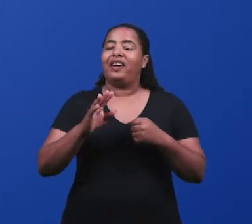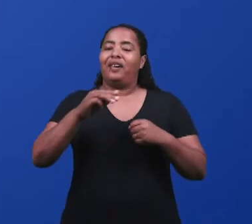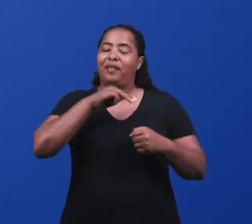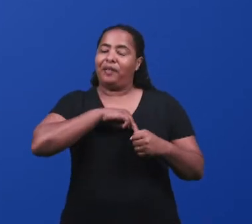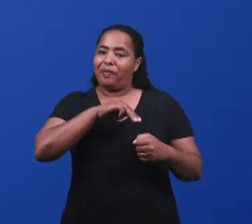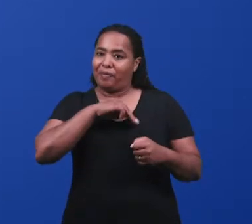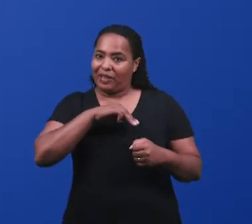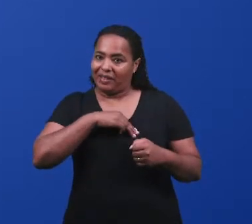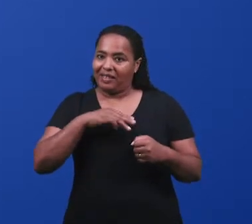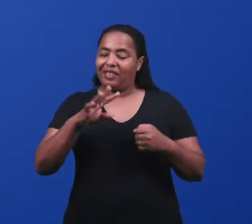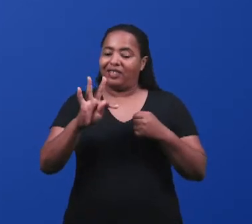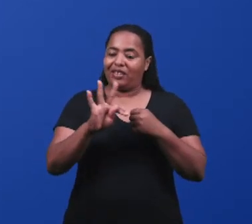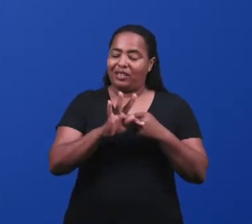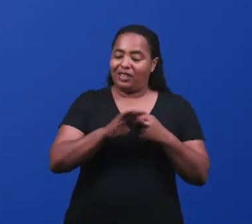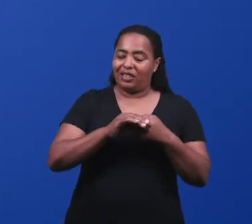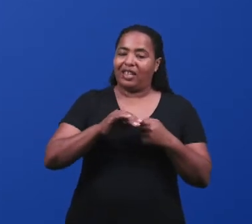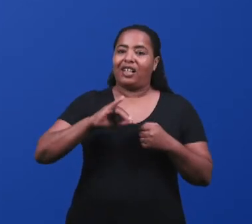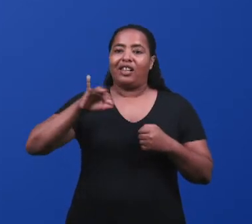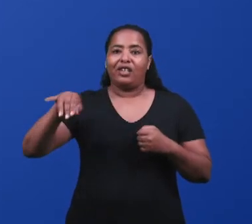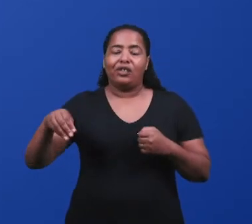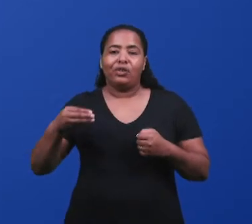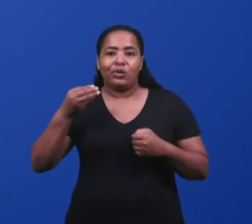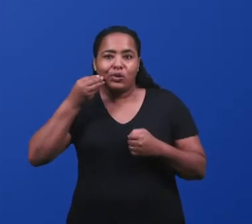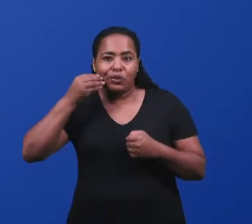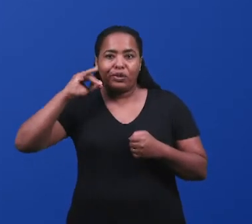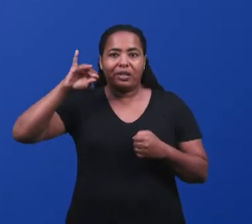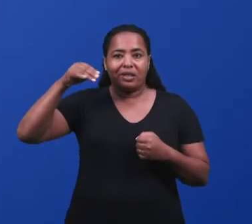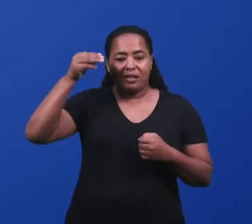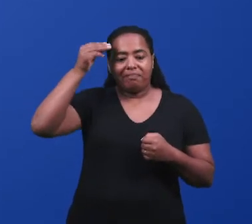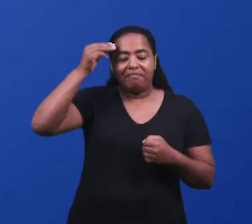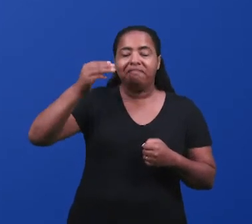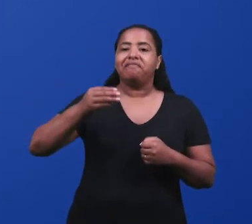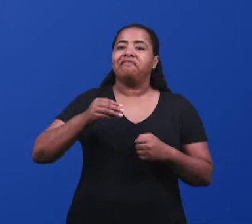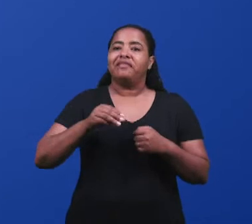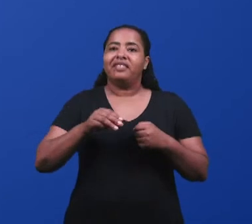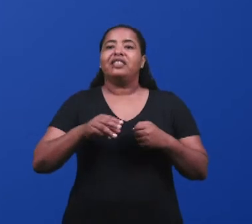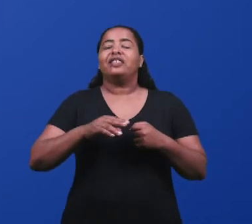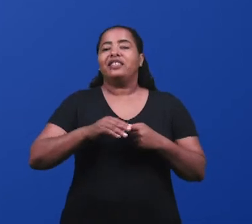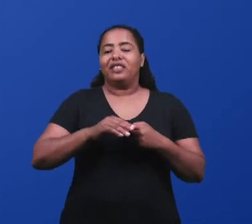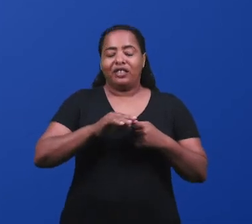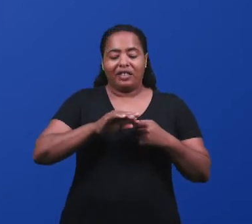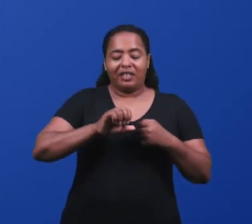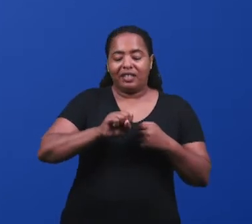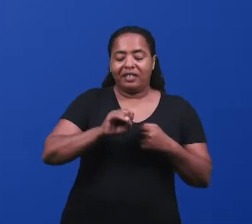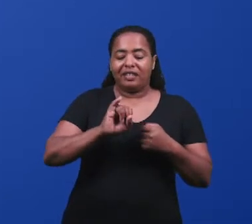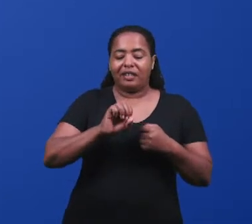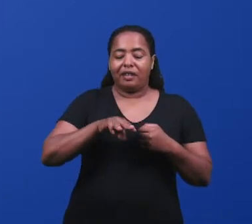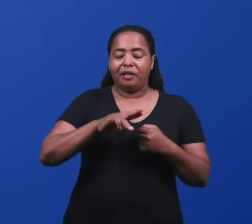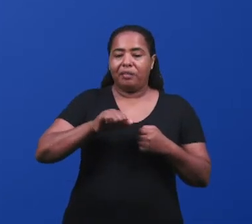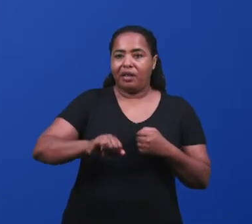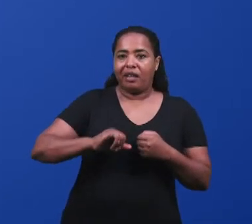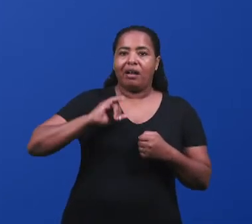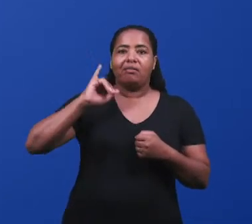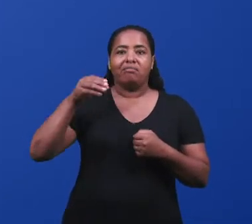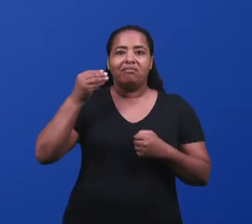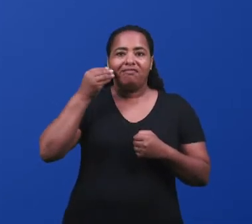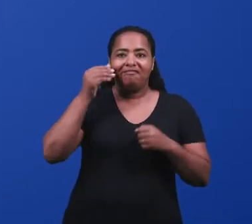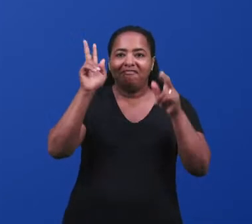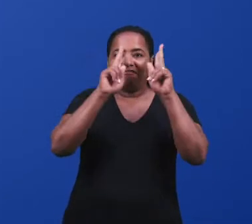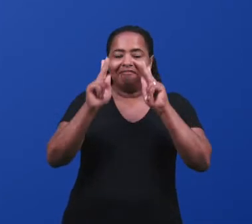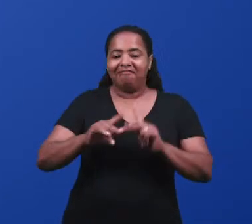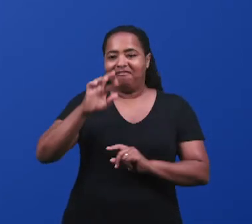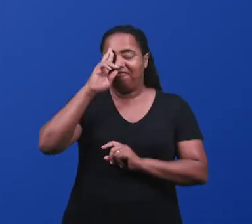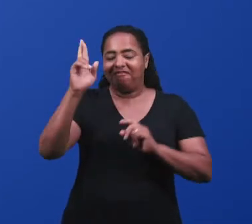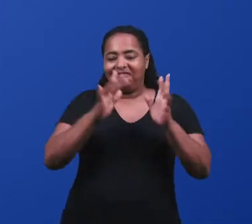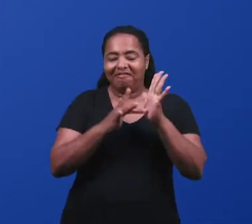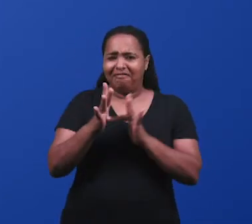de Alfeu, Judas, Tadeu, o bom amigo, Simão, Judas Iscariotes, o traidor. A paz